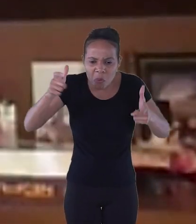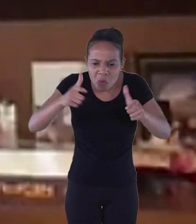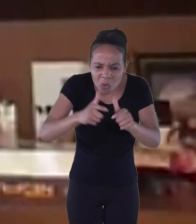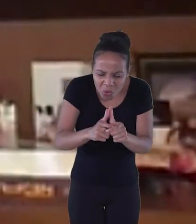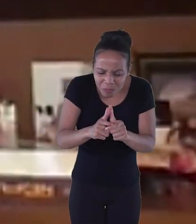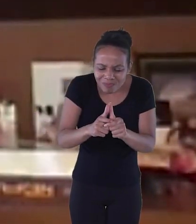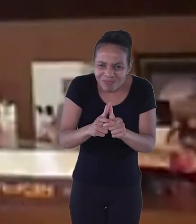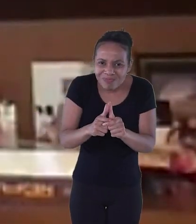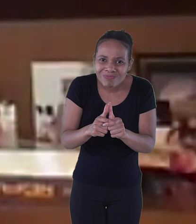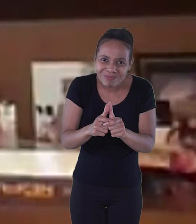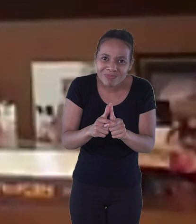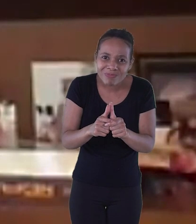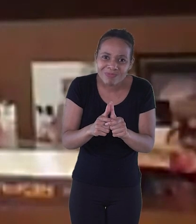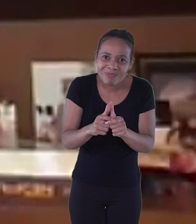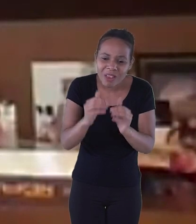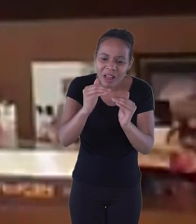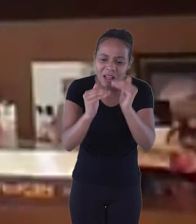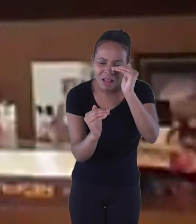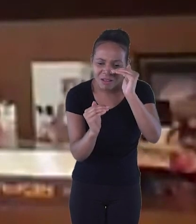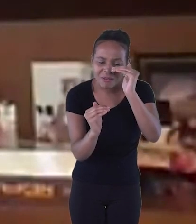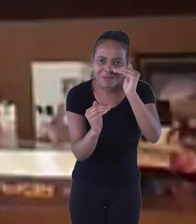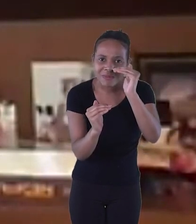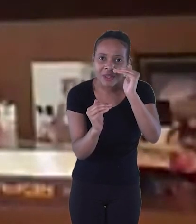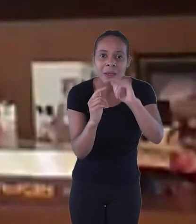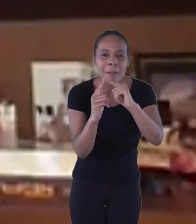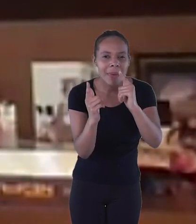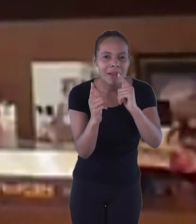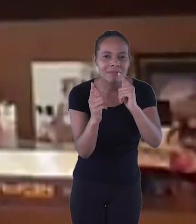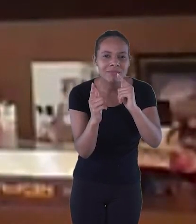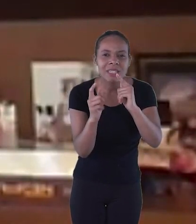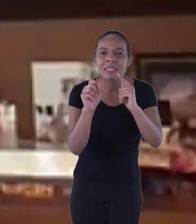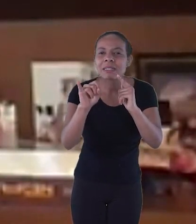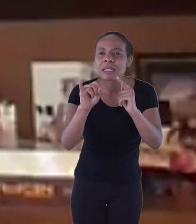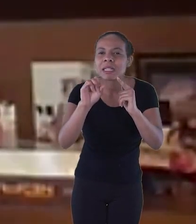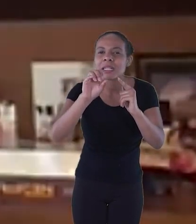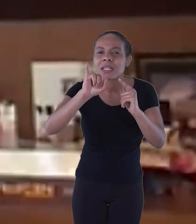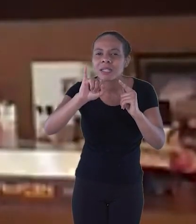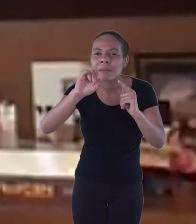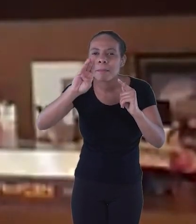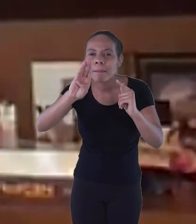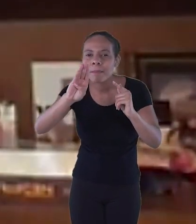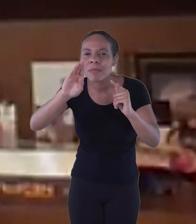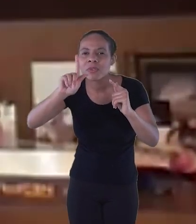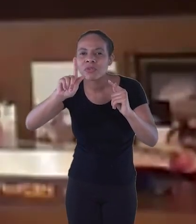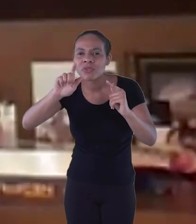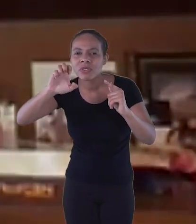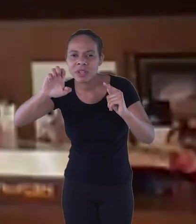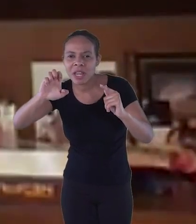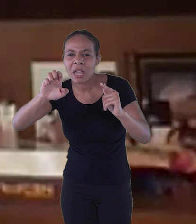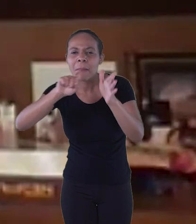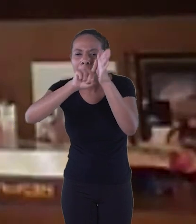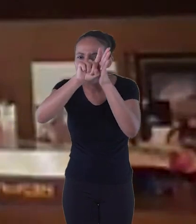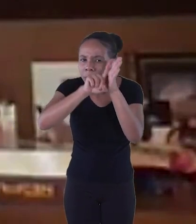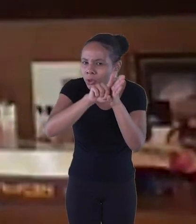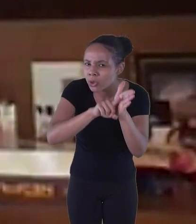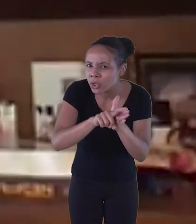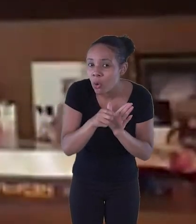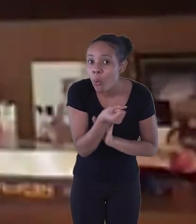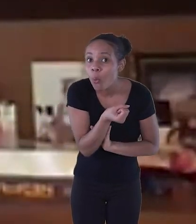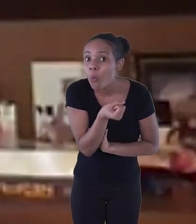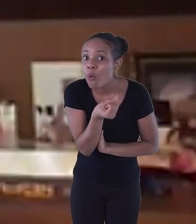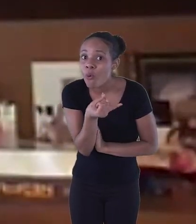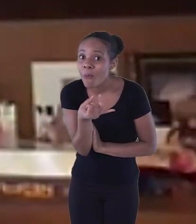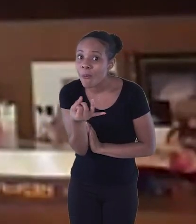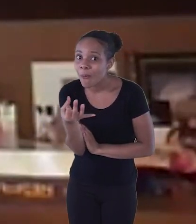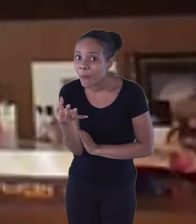do IBGE, né, e juntarmos a população preta com a população parda, como nos ensina o professor Edson,